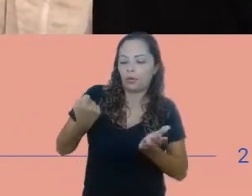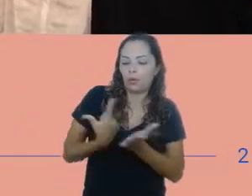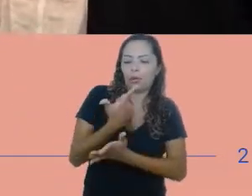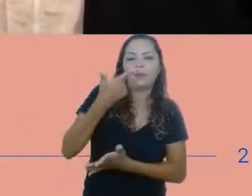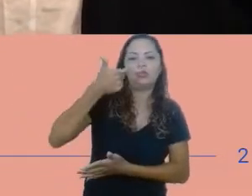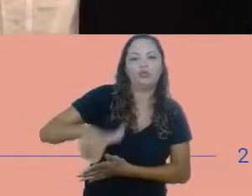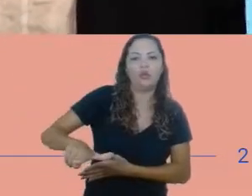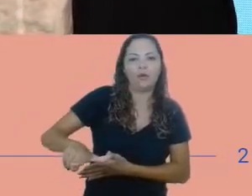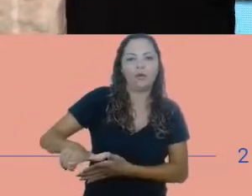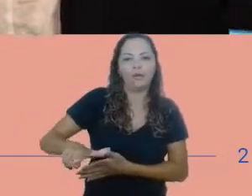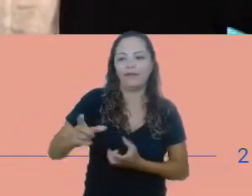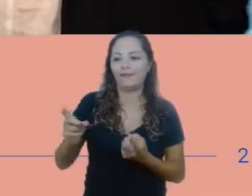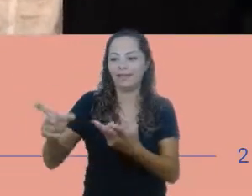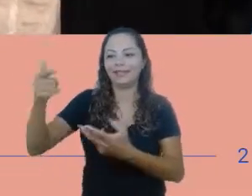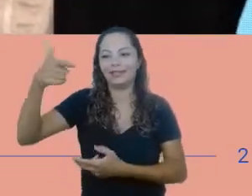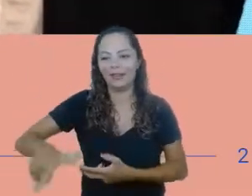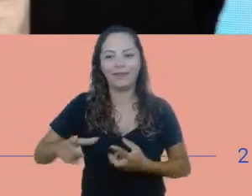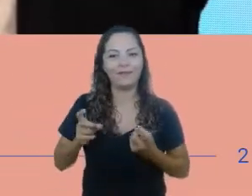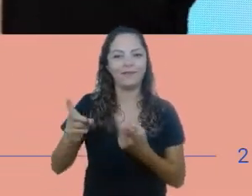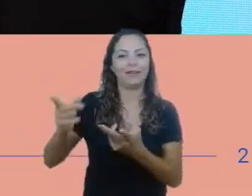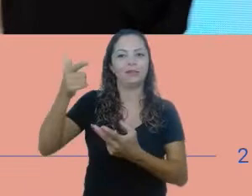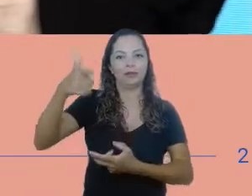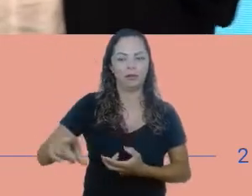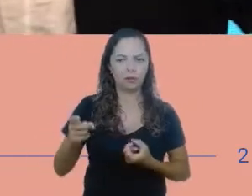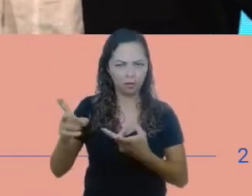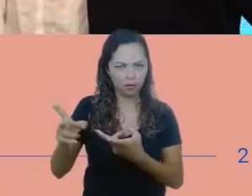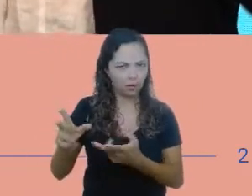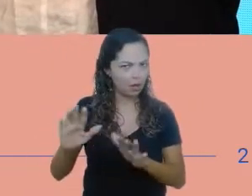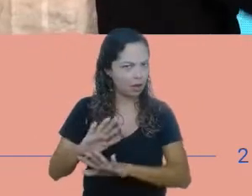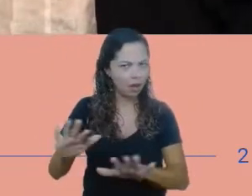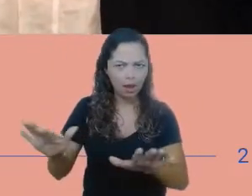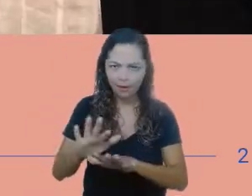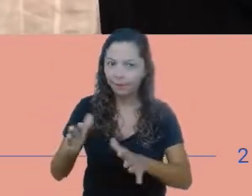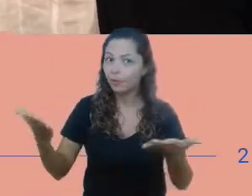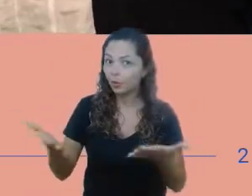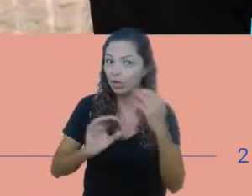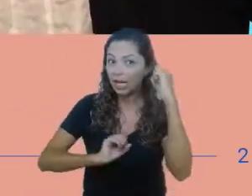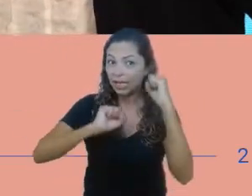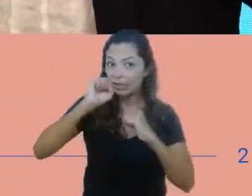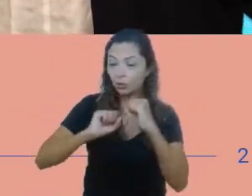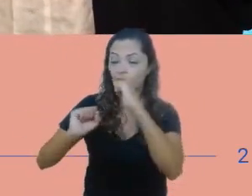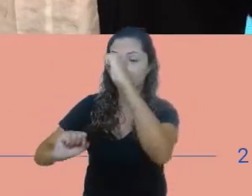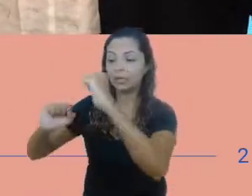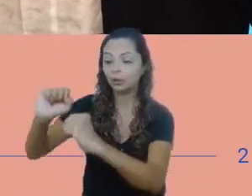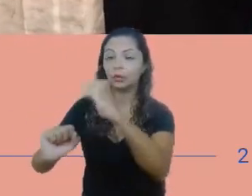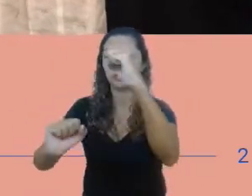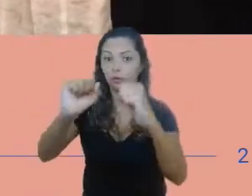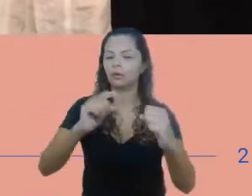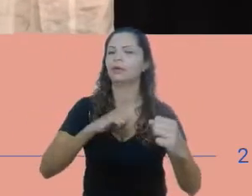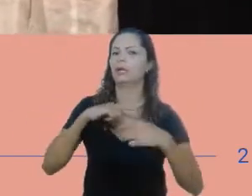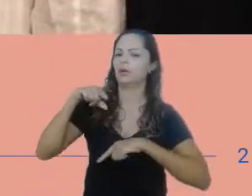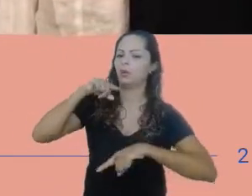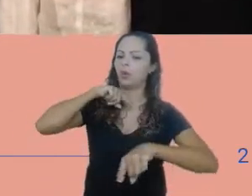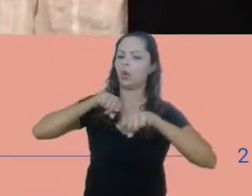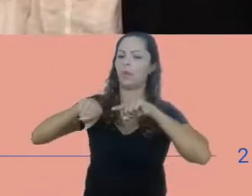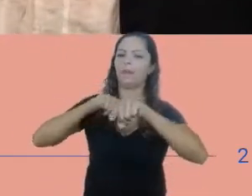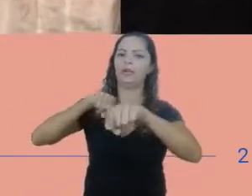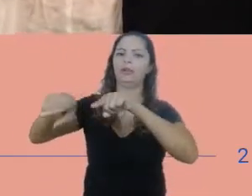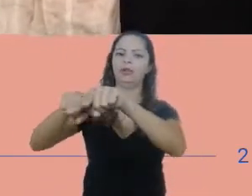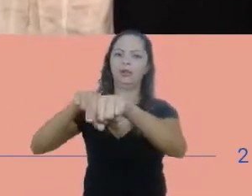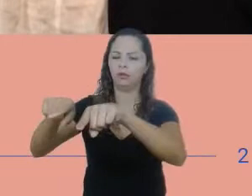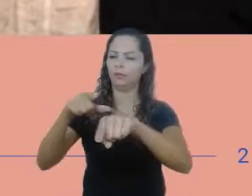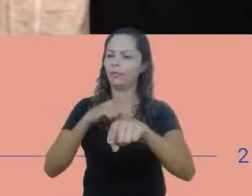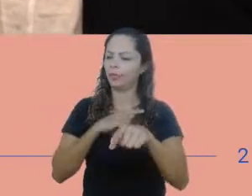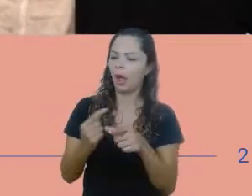competitivo com várias indústrias produzindo coisas muito similares se modelo não comporta mais